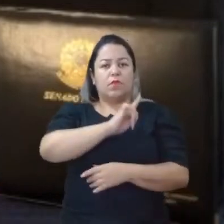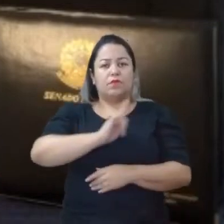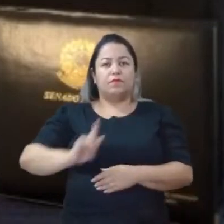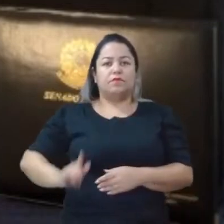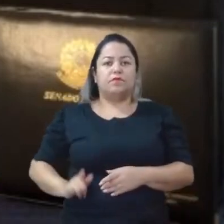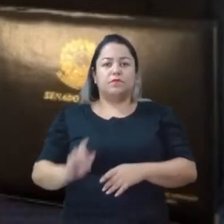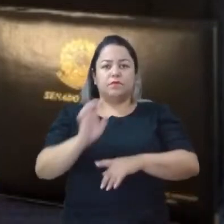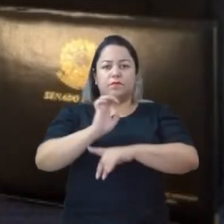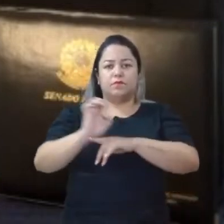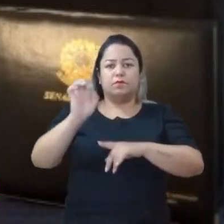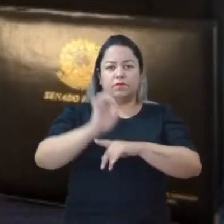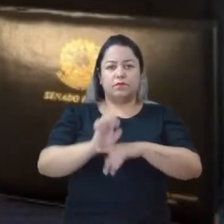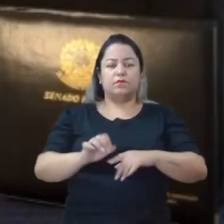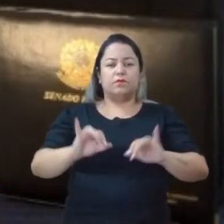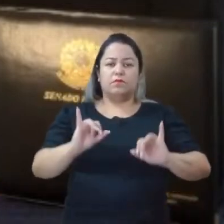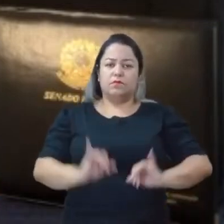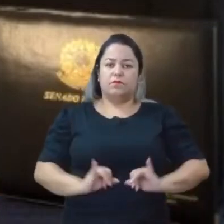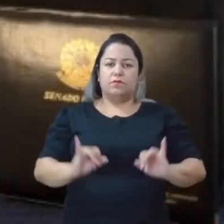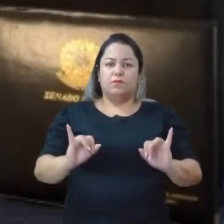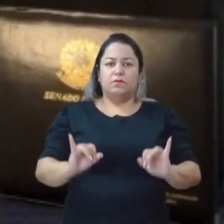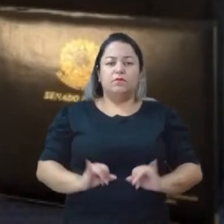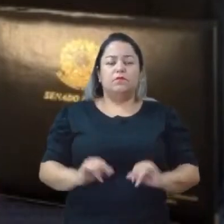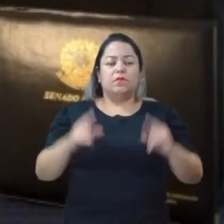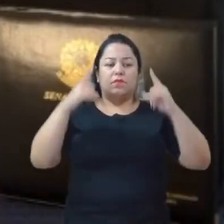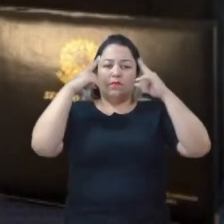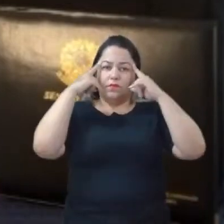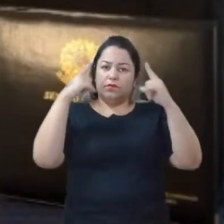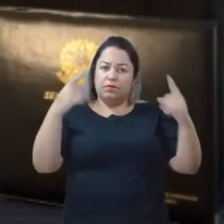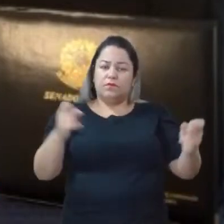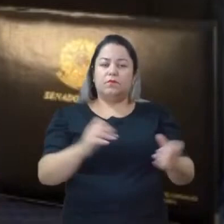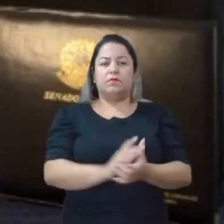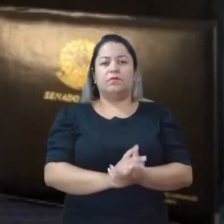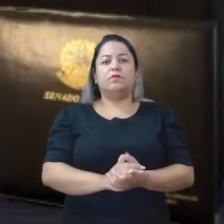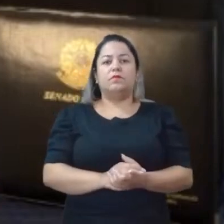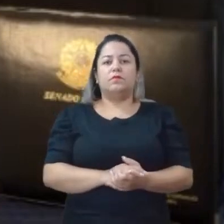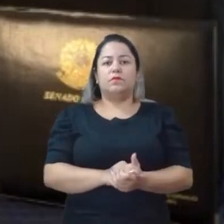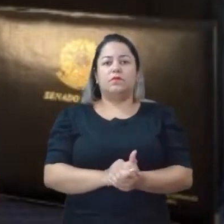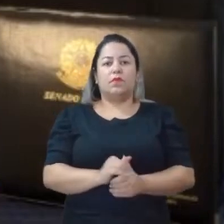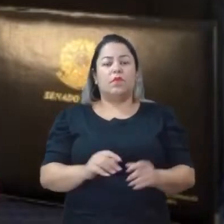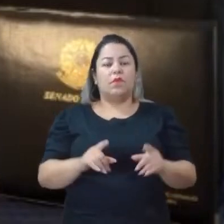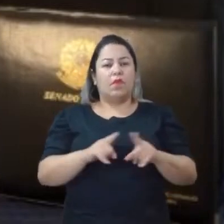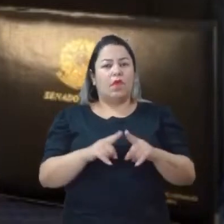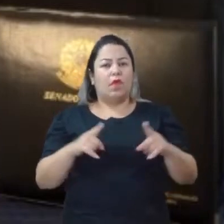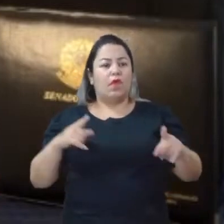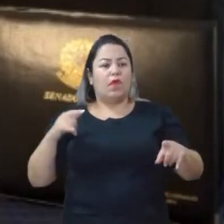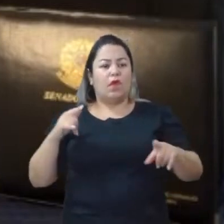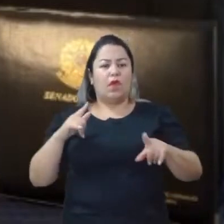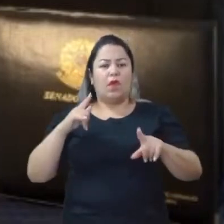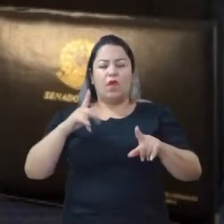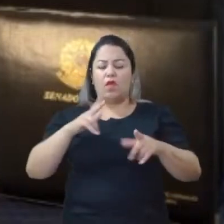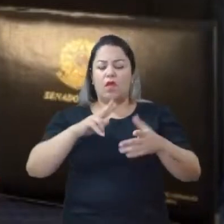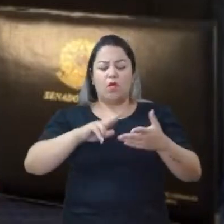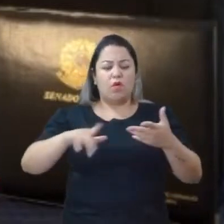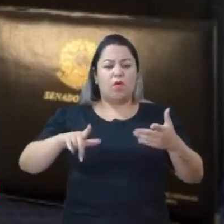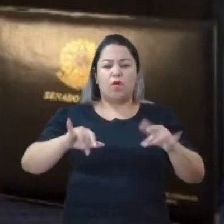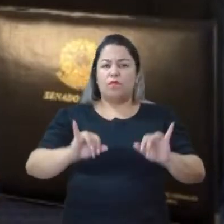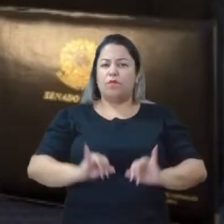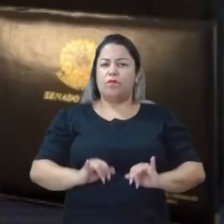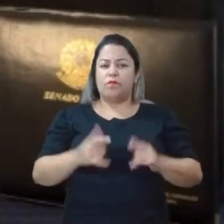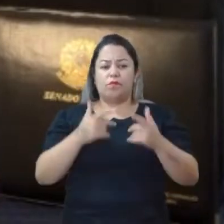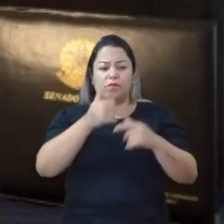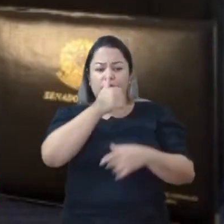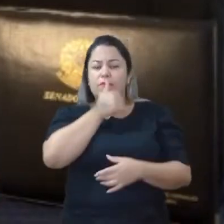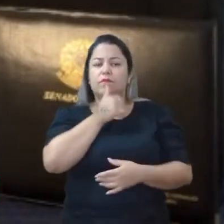estado, sofreram violência, agressão, sofreram